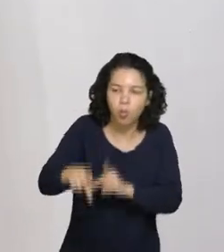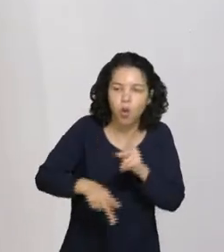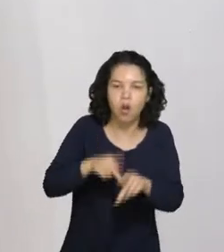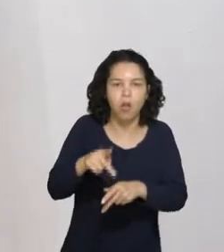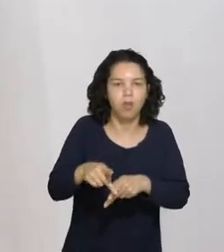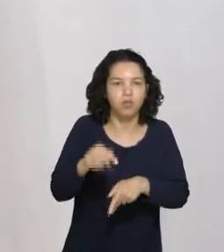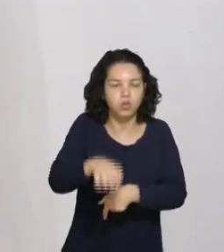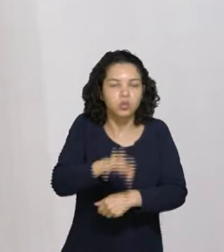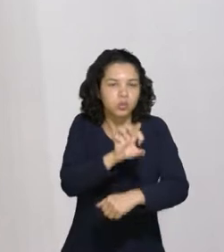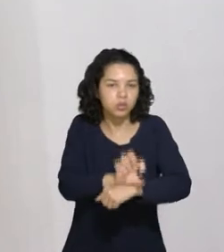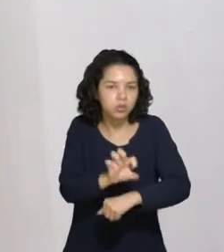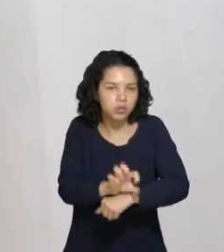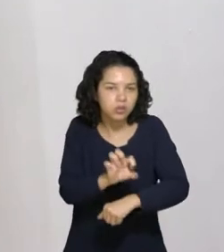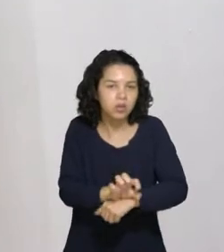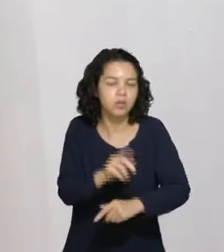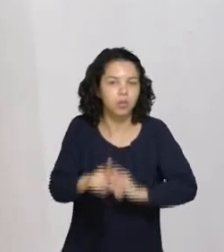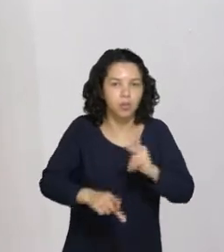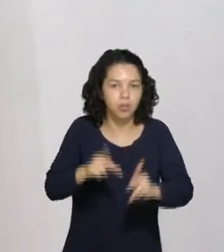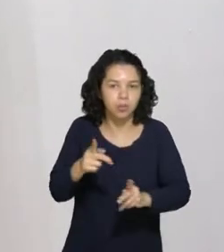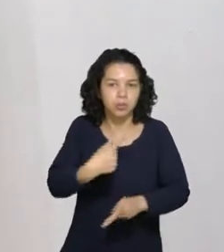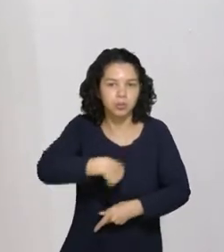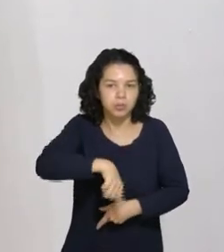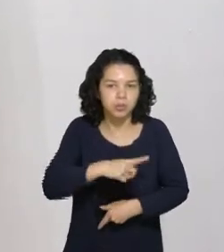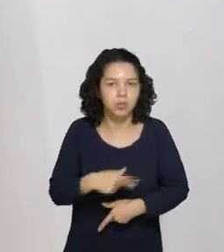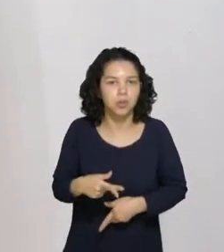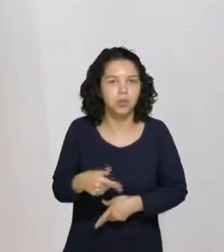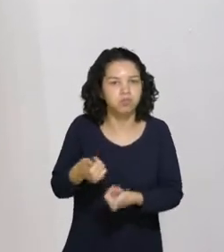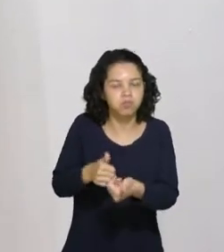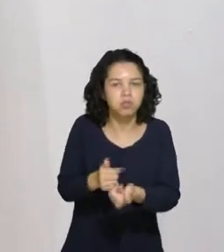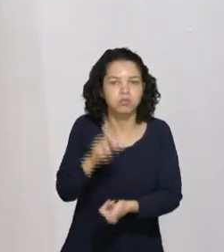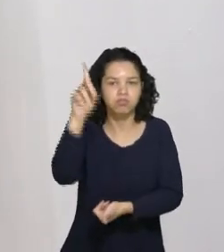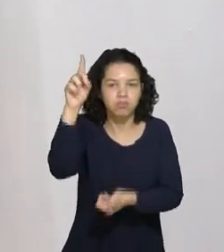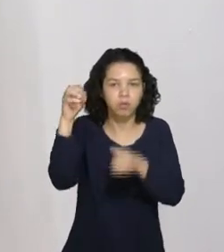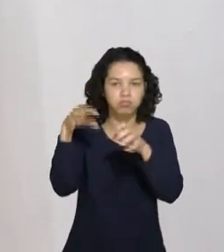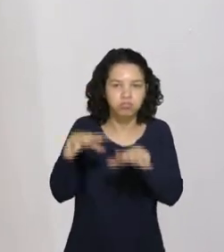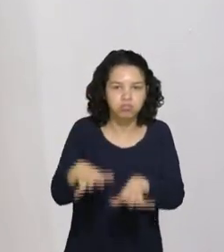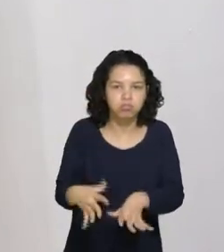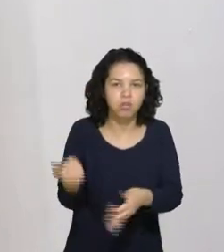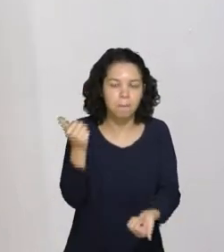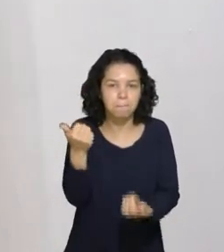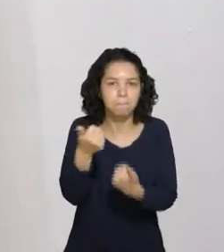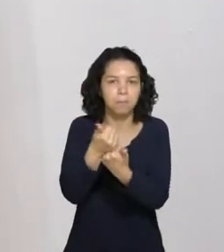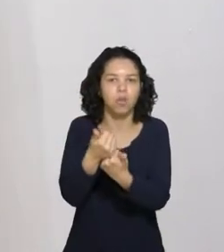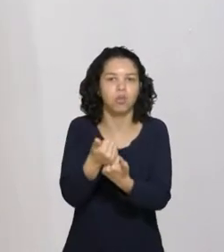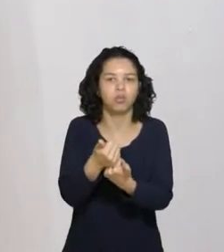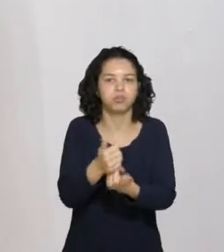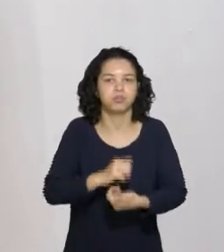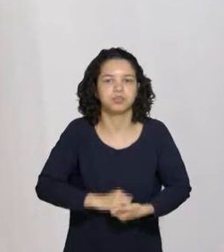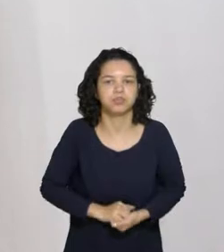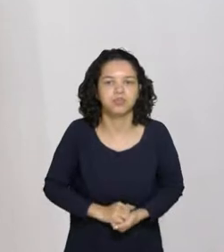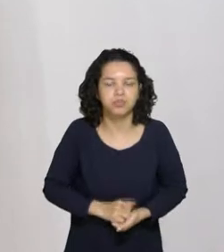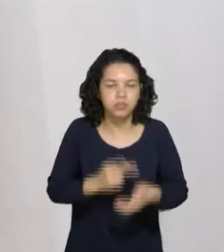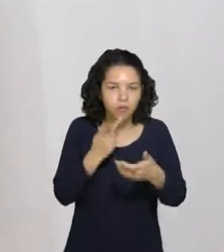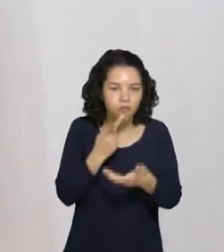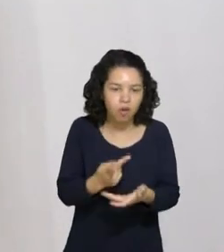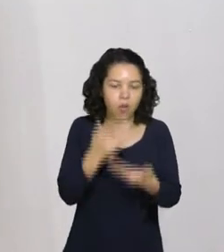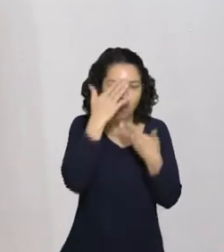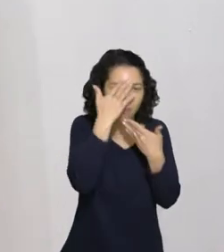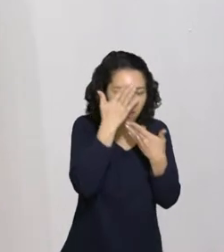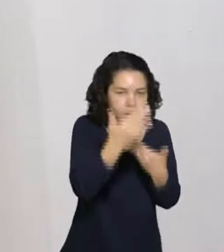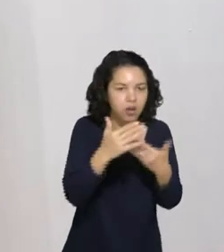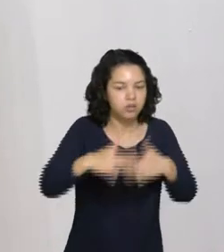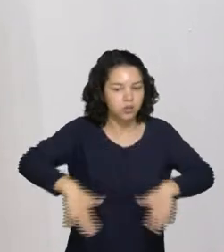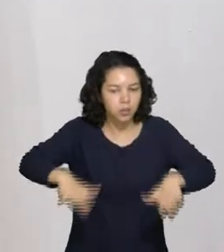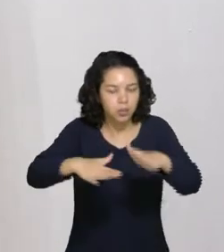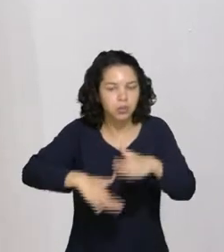Estado, as pessoas que nos estão seguindo, que nos acompanhou, nós sempre deu apoio. É dizer muito obrigado a todos os